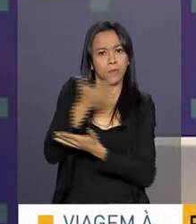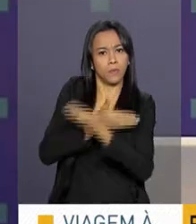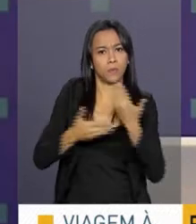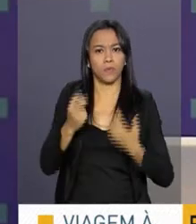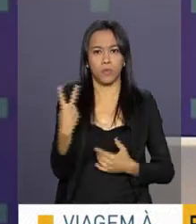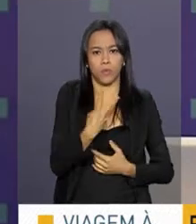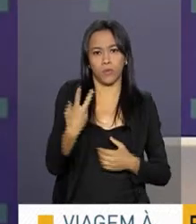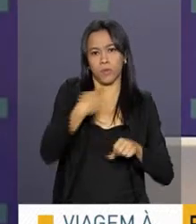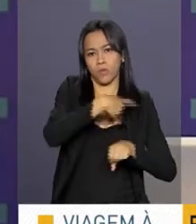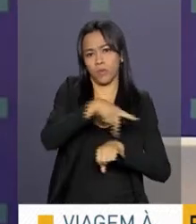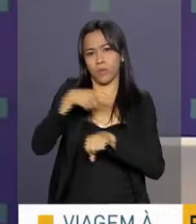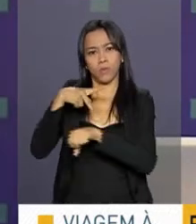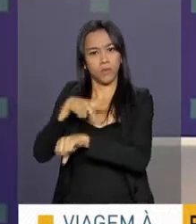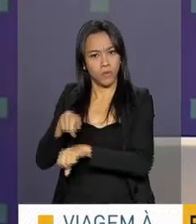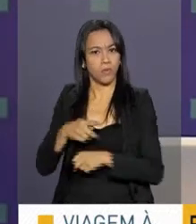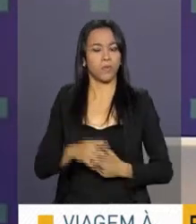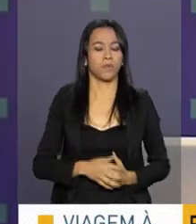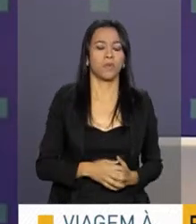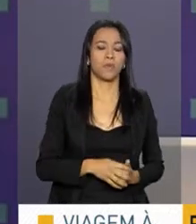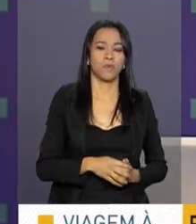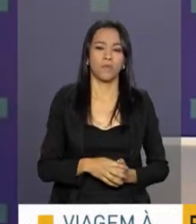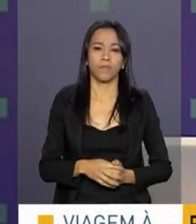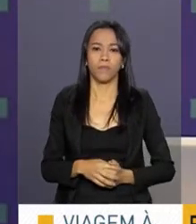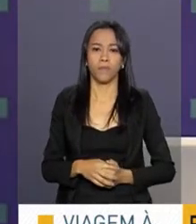nossos países.